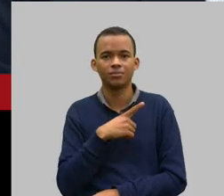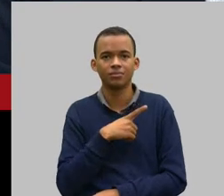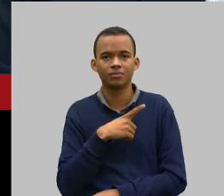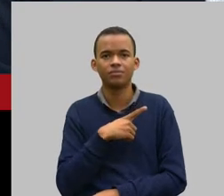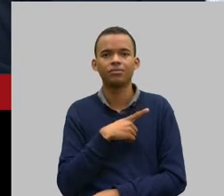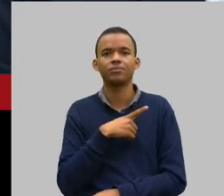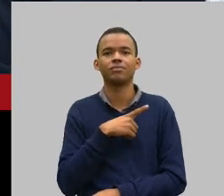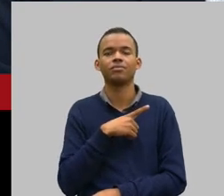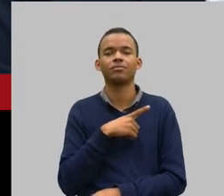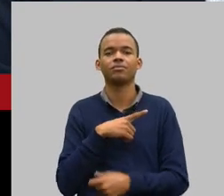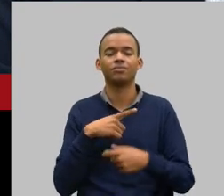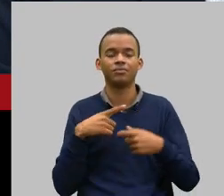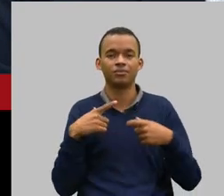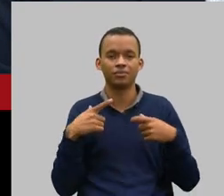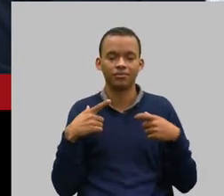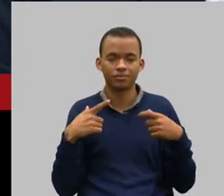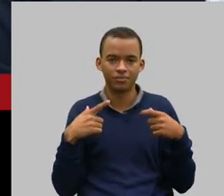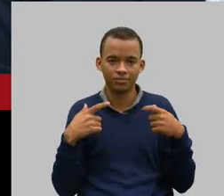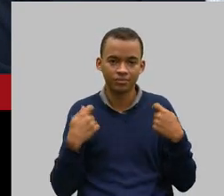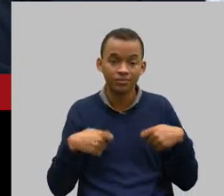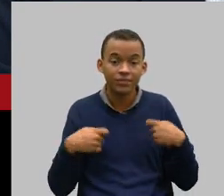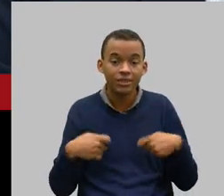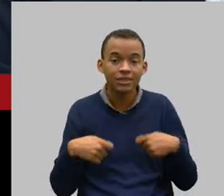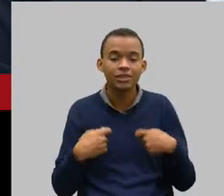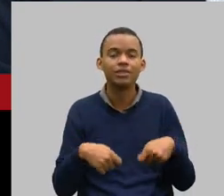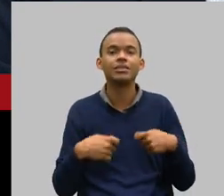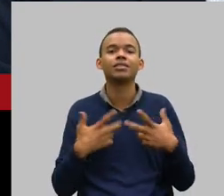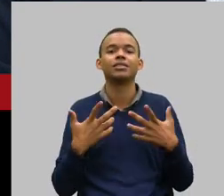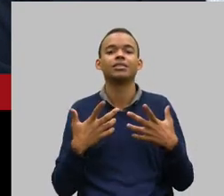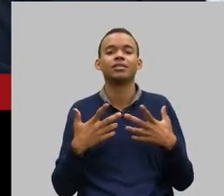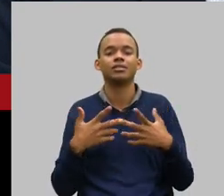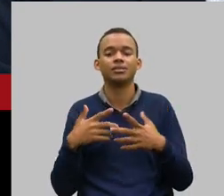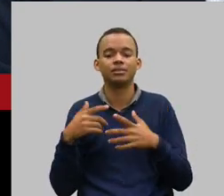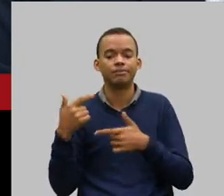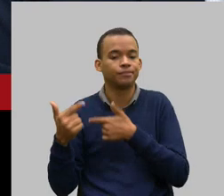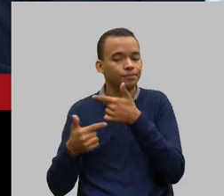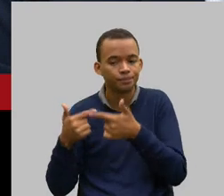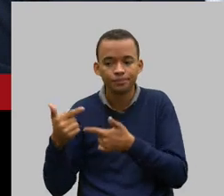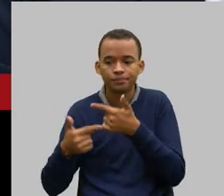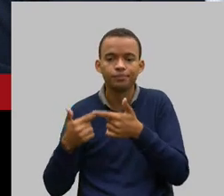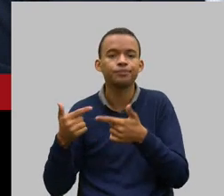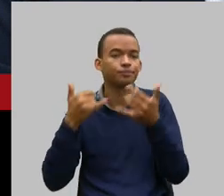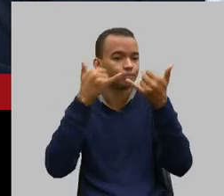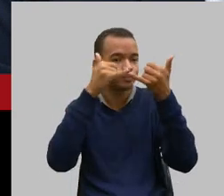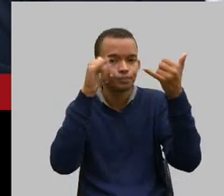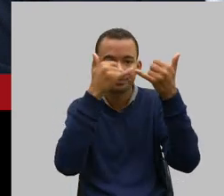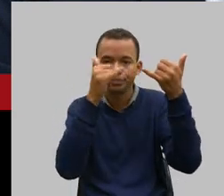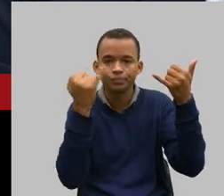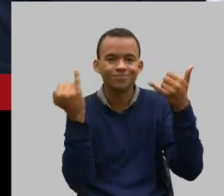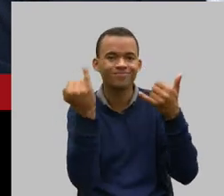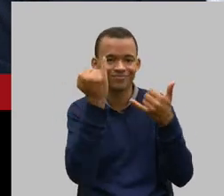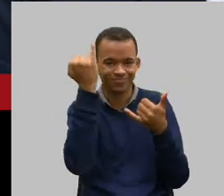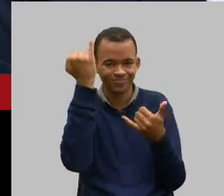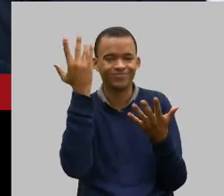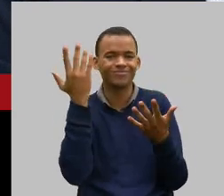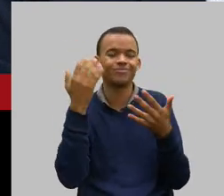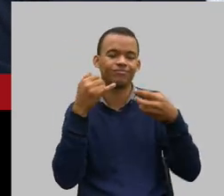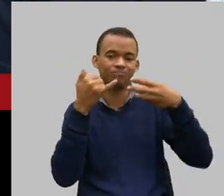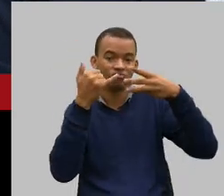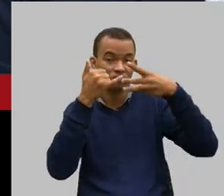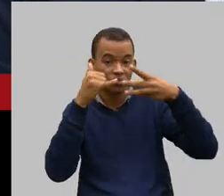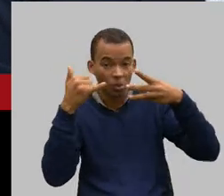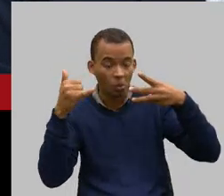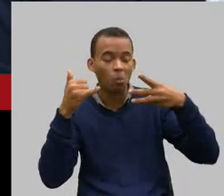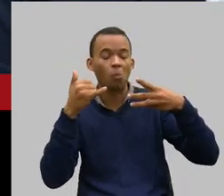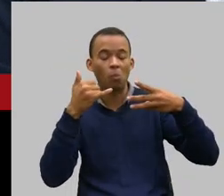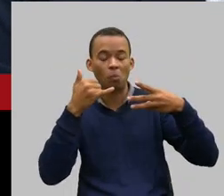ali precisando né de de tocar sua atividade e falta energia então a semig Agro realmente foi uma conquista de nós todos